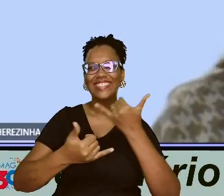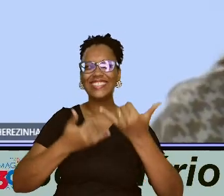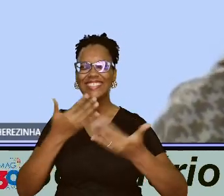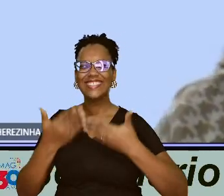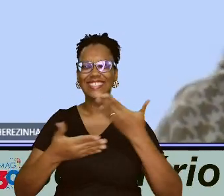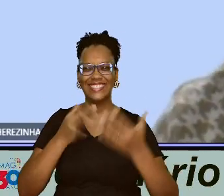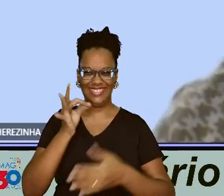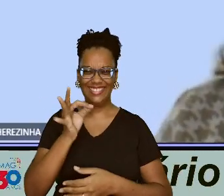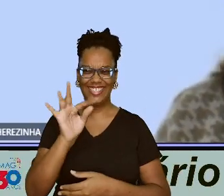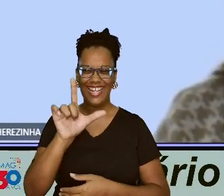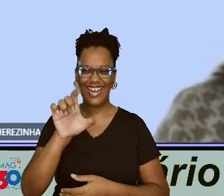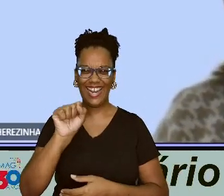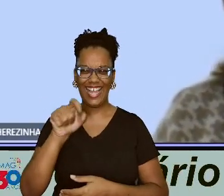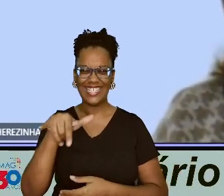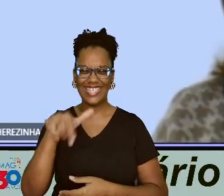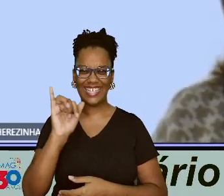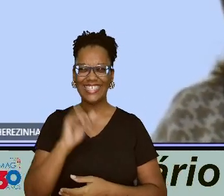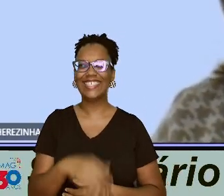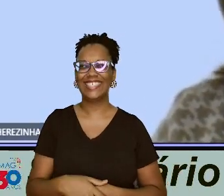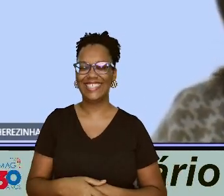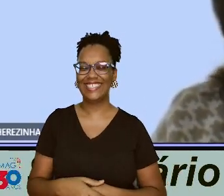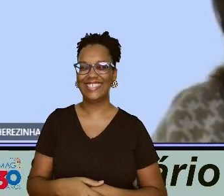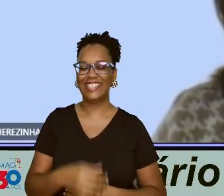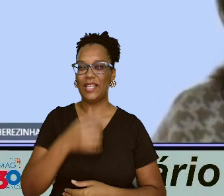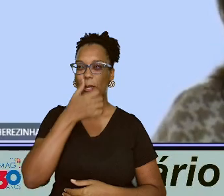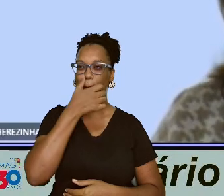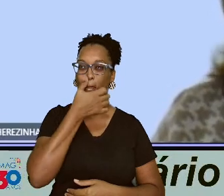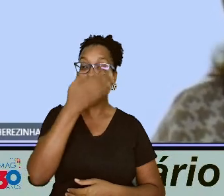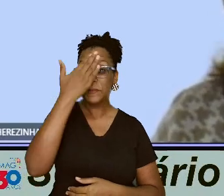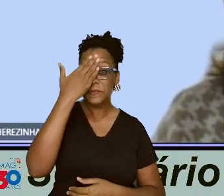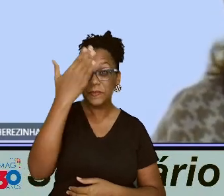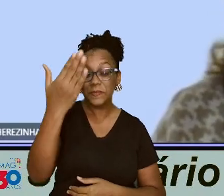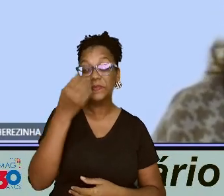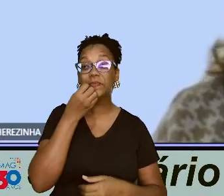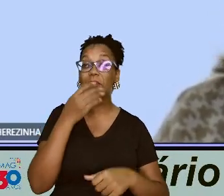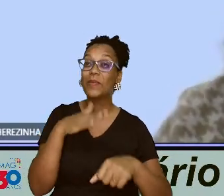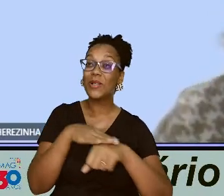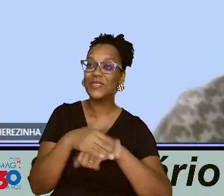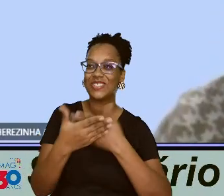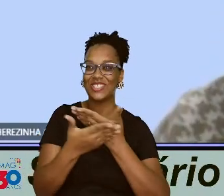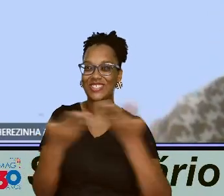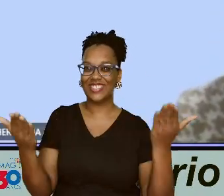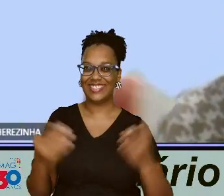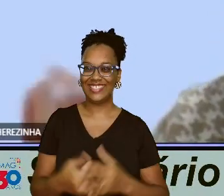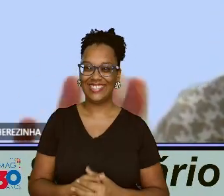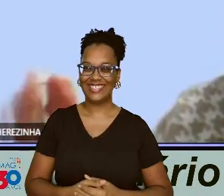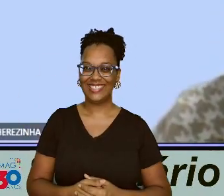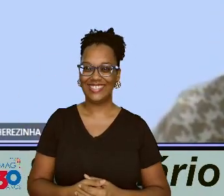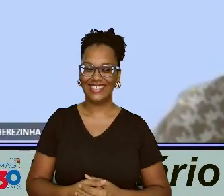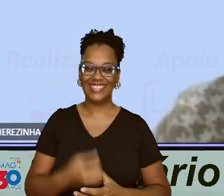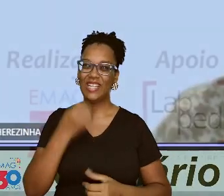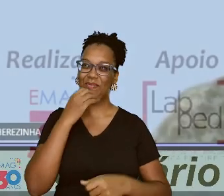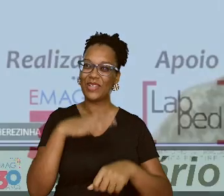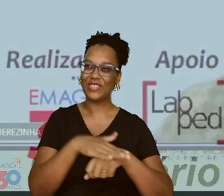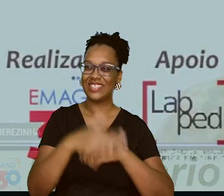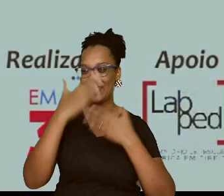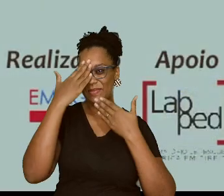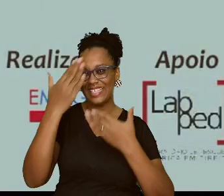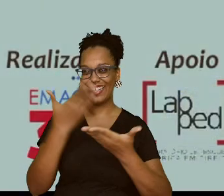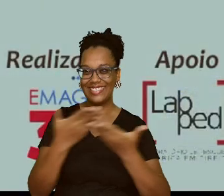que foi divertida. Obrigada, pessoal. Boa noite para todos. Boa noite. Obrigado a todos.